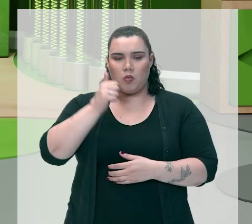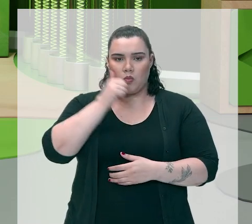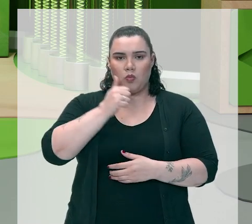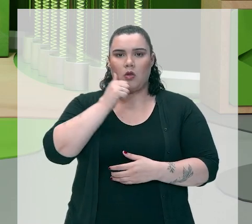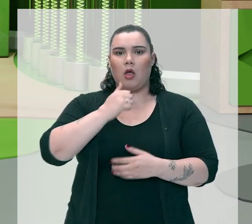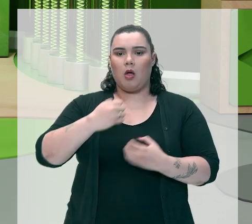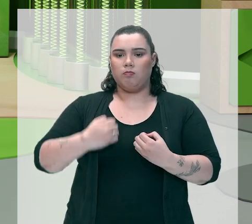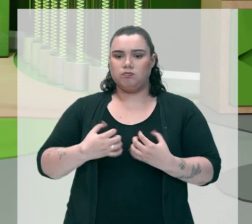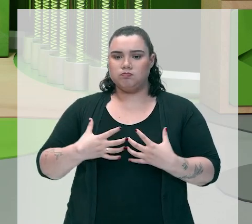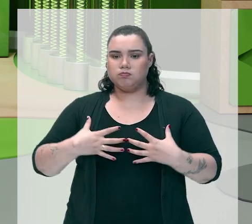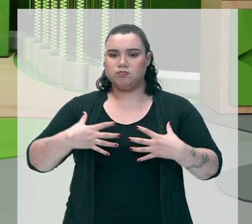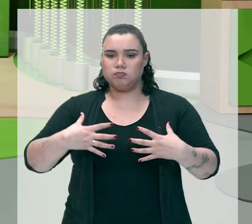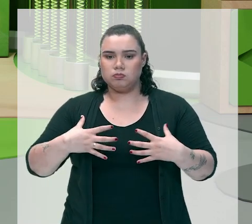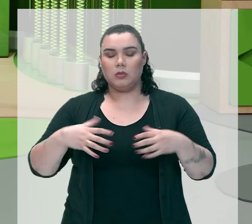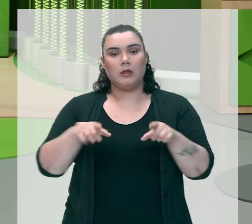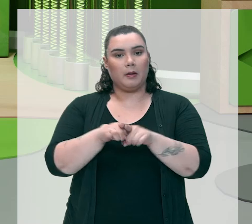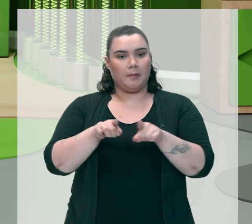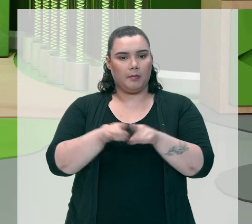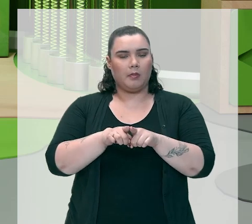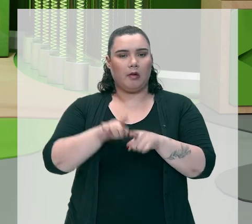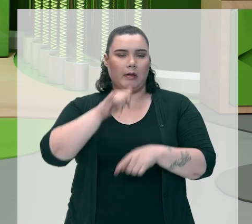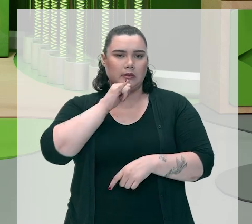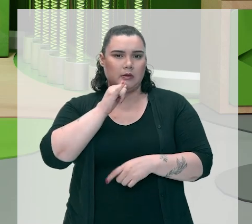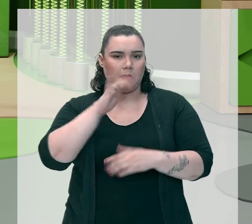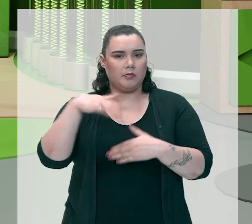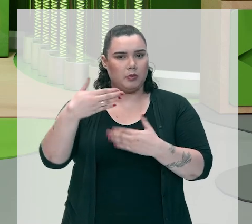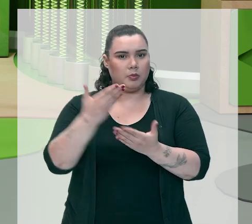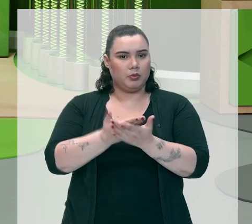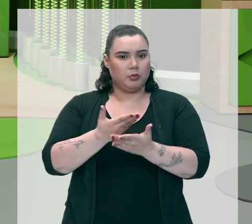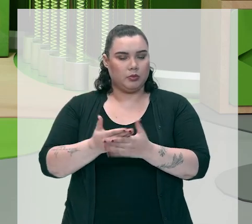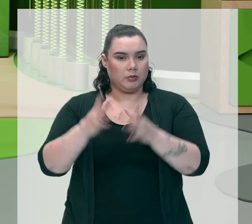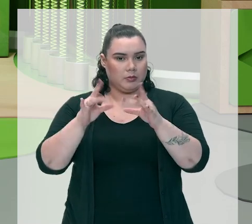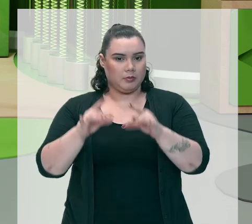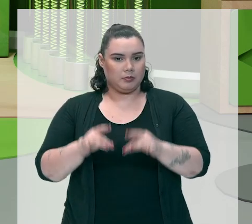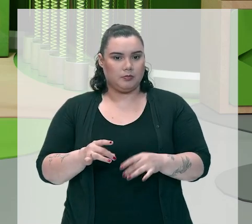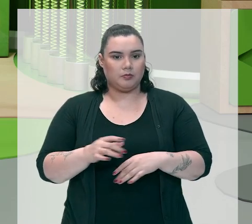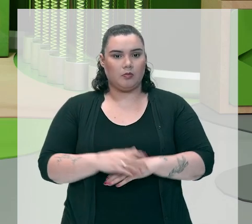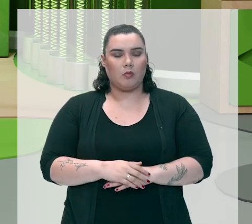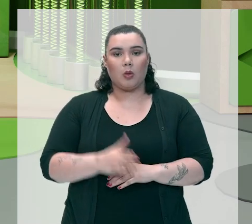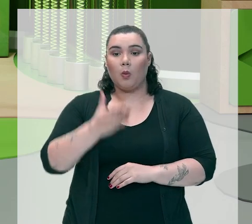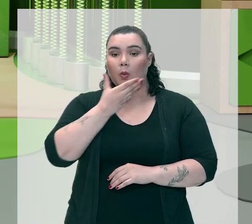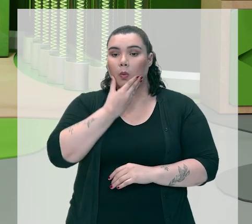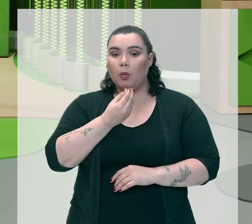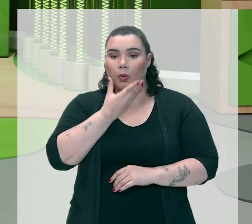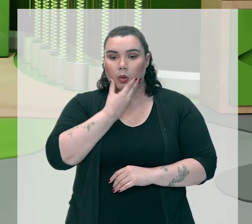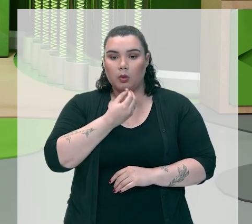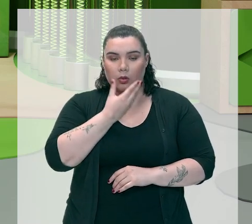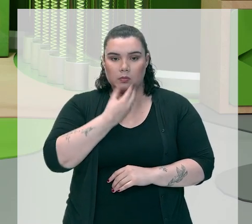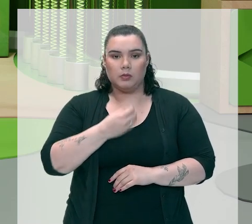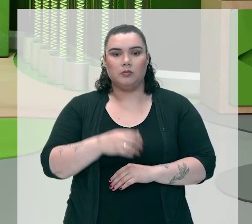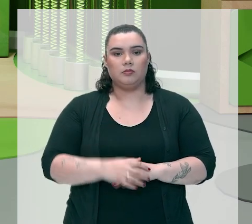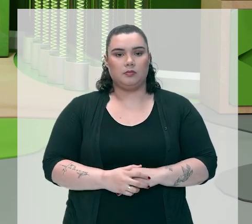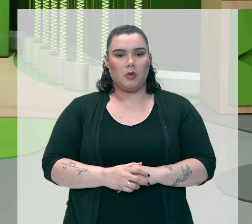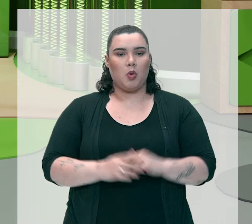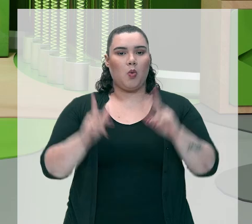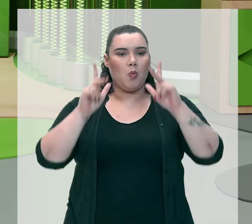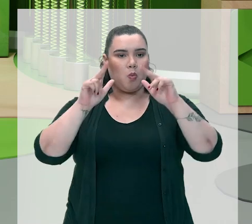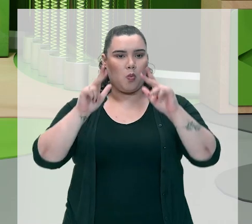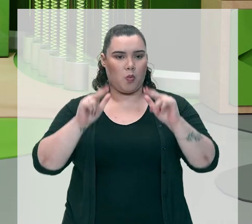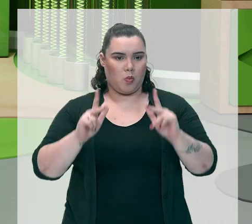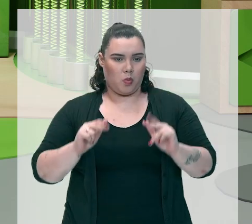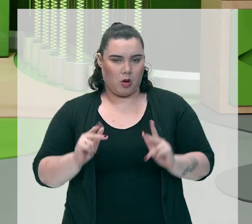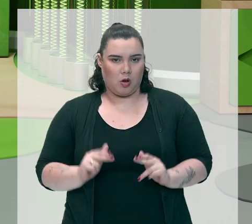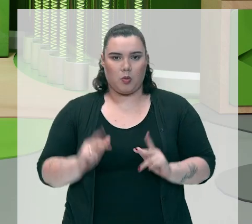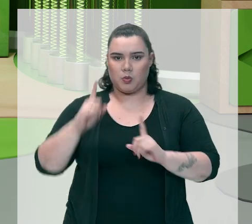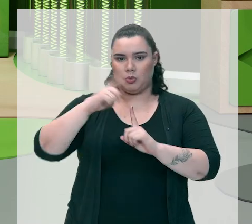somente um dos exemplos. A gente ainda vai ver com mais detalhes. E nós temos também o sistema endócrino masculino, né? Observam que nós temos aí, ó, a